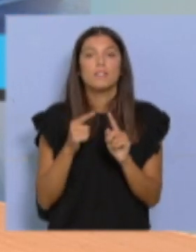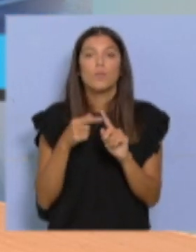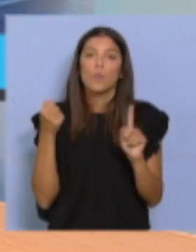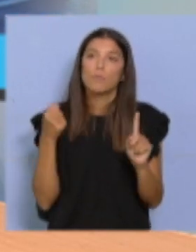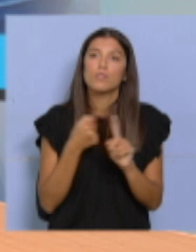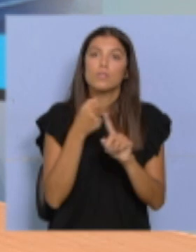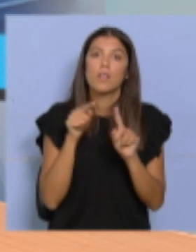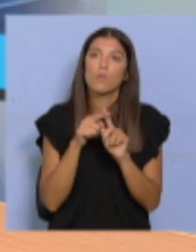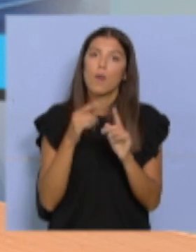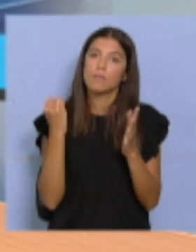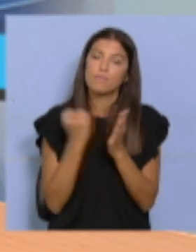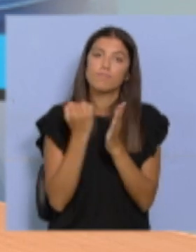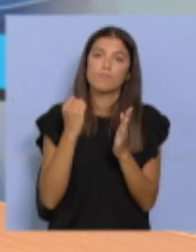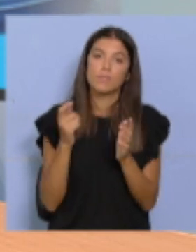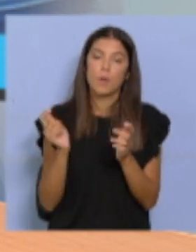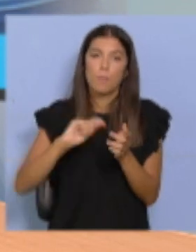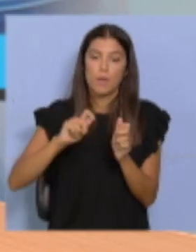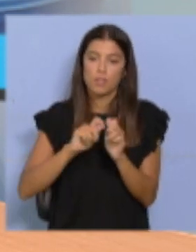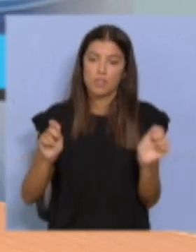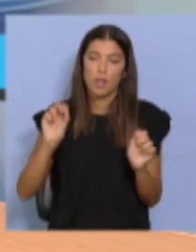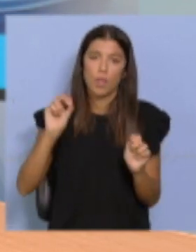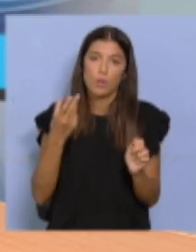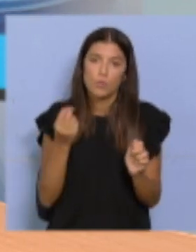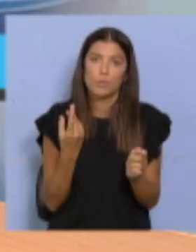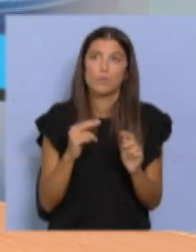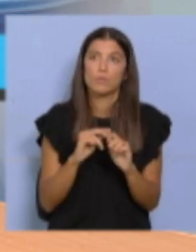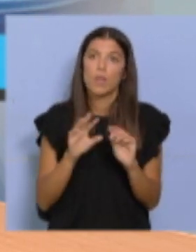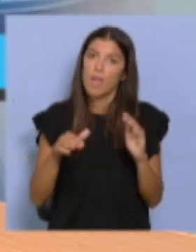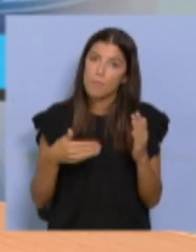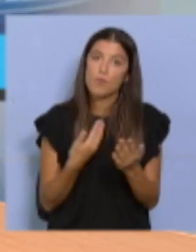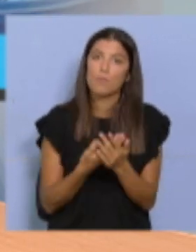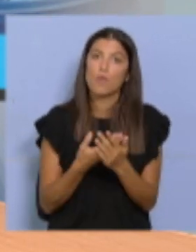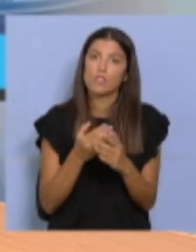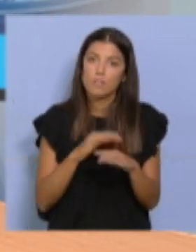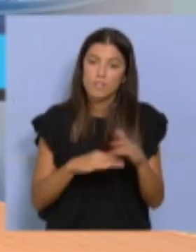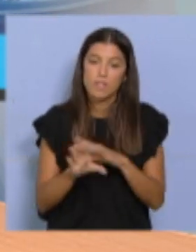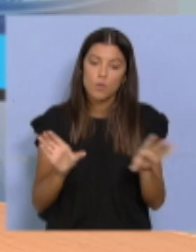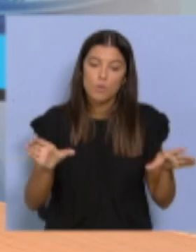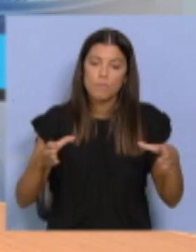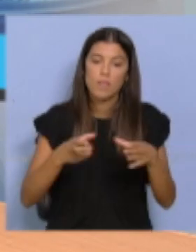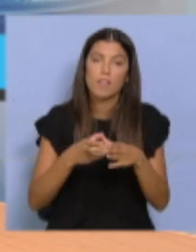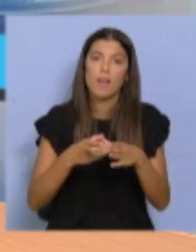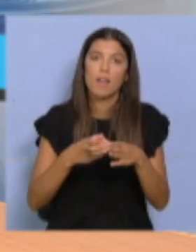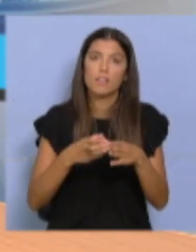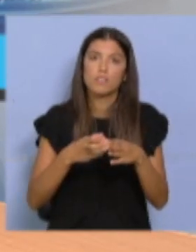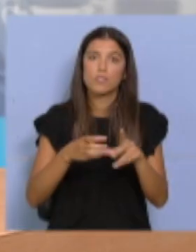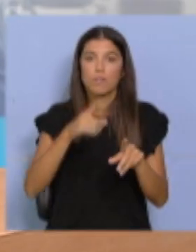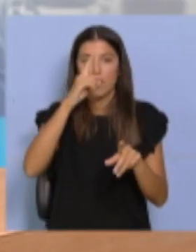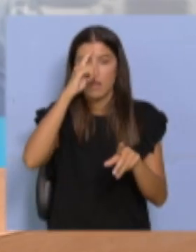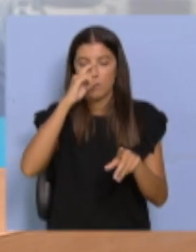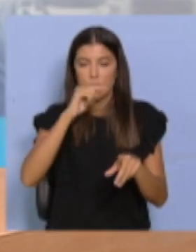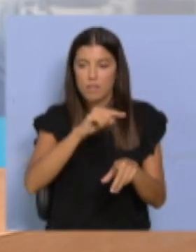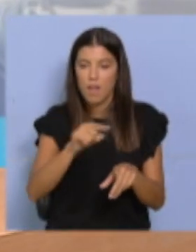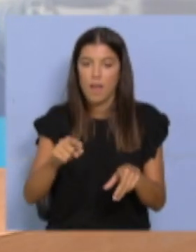neste mês de outubro, no Outubro Missionário, e é a proposta que se faz também às comunidades, recordar essa partilha